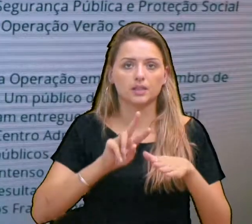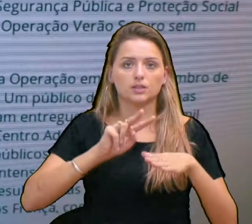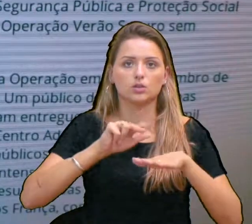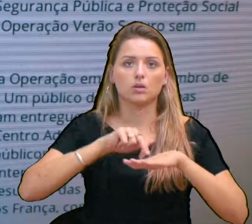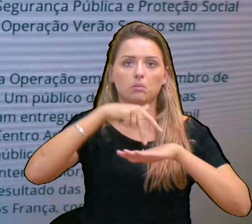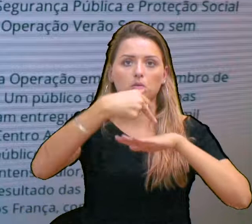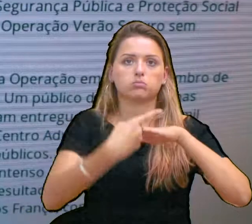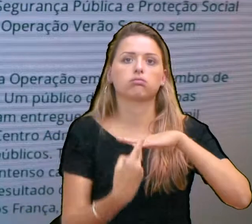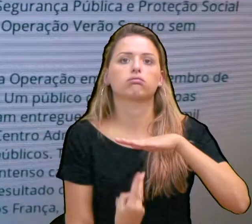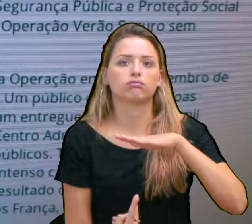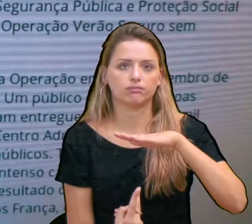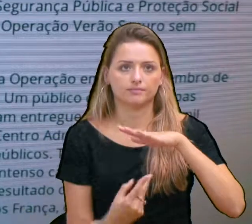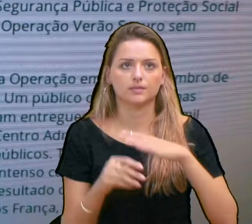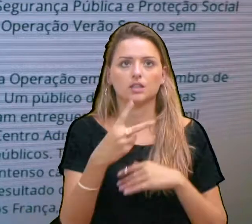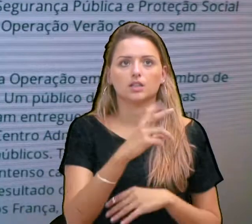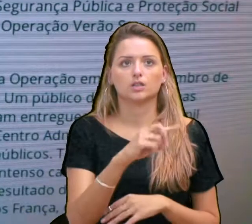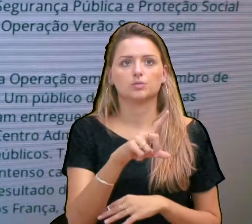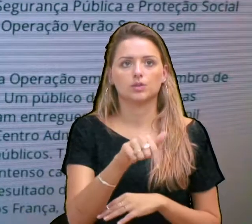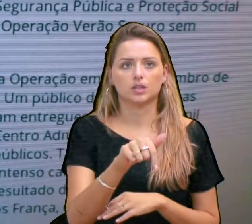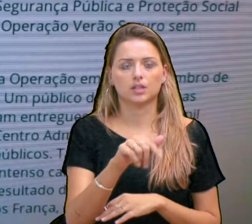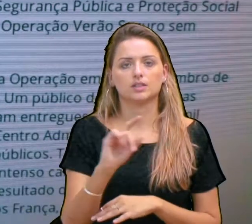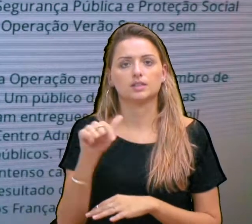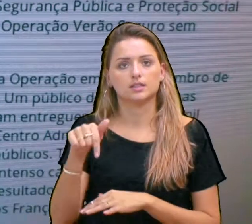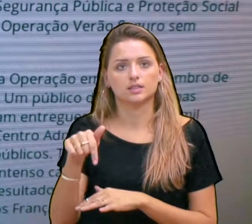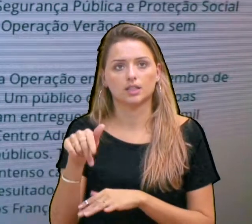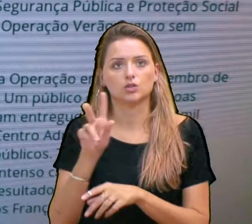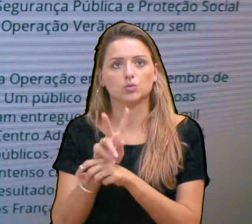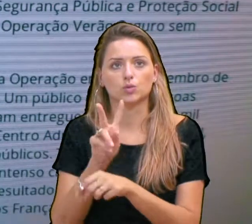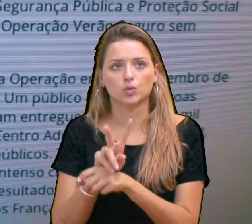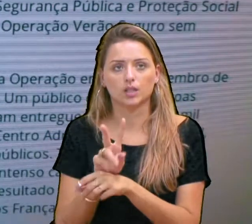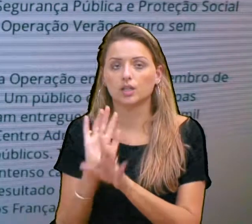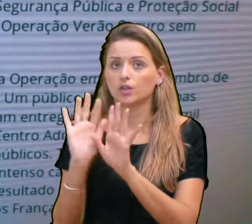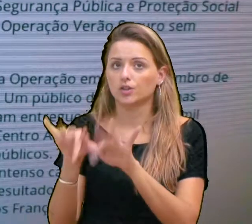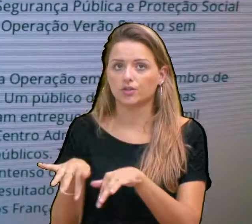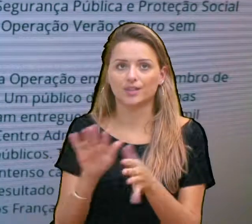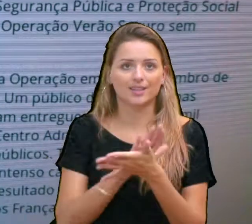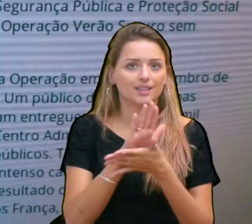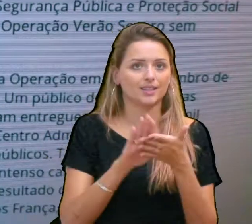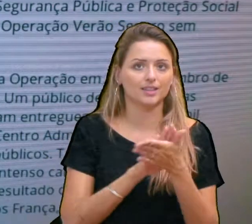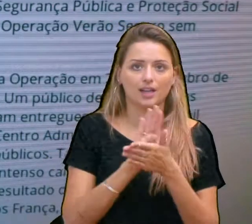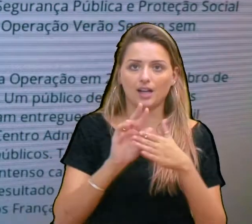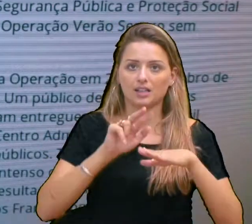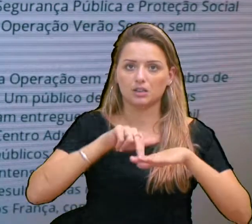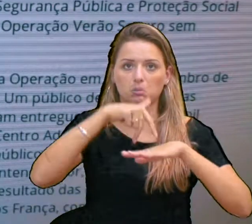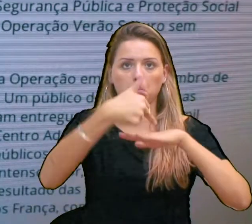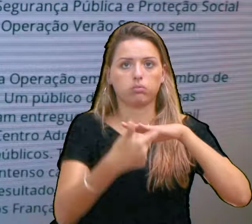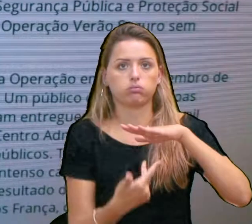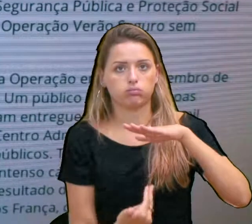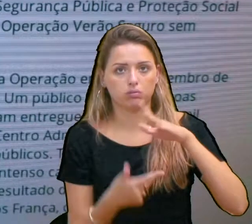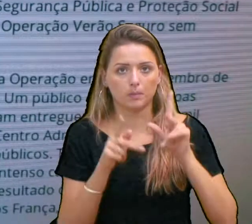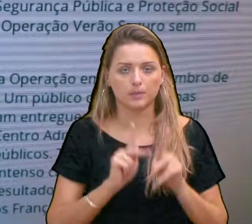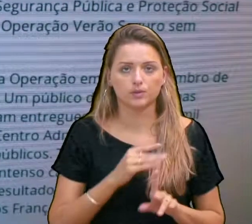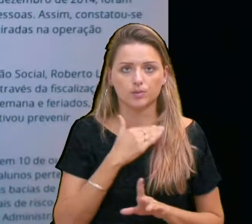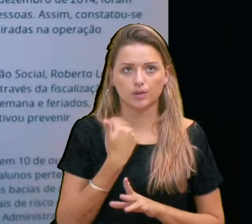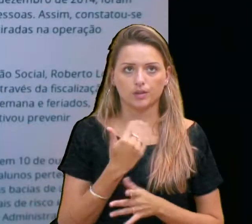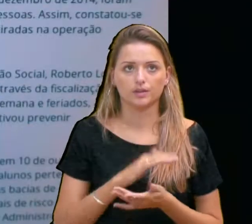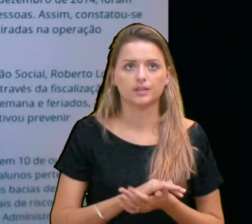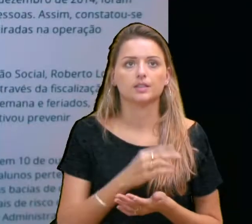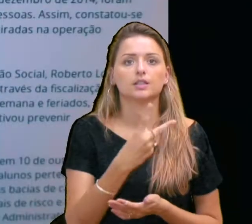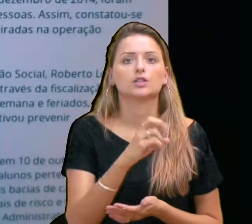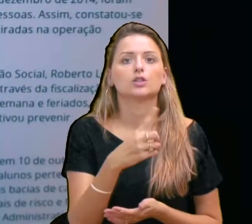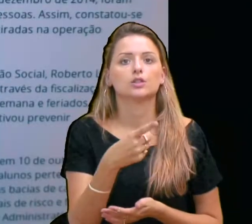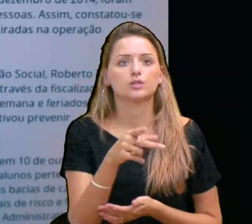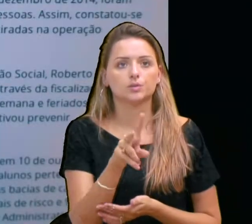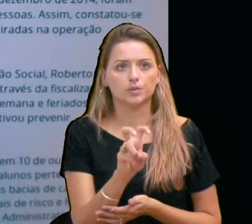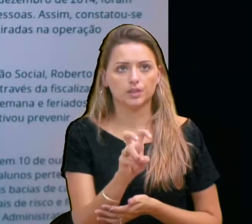cima. 2014, sétima Operação Verão Seguro encerra sem afogamentos nas áreas fiscalizadas. 2014, isso. Pode